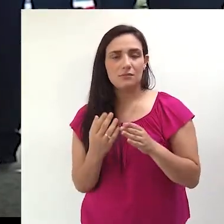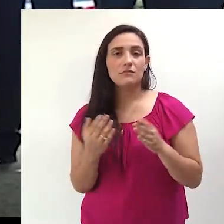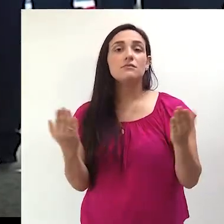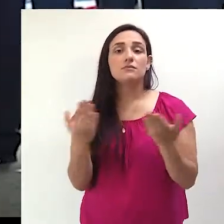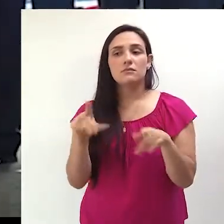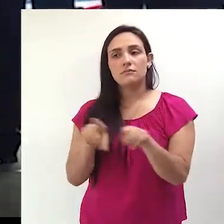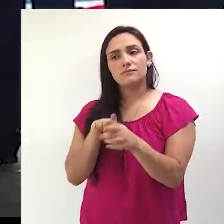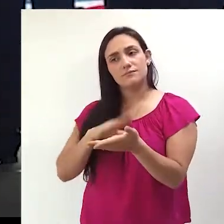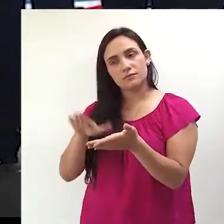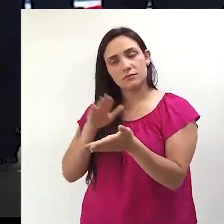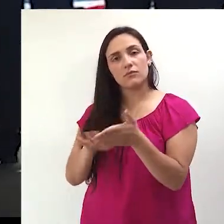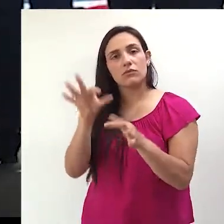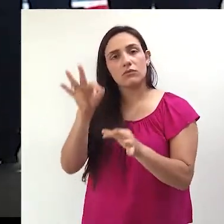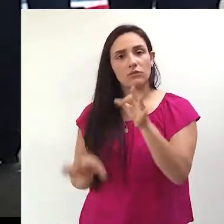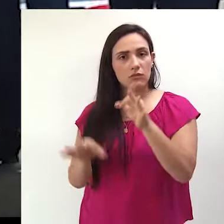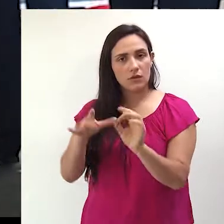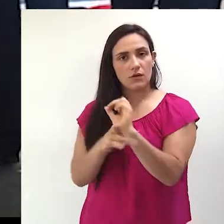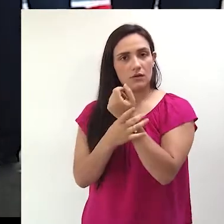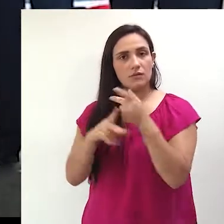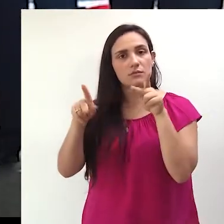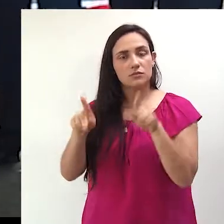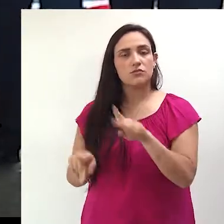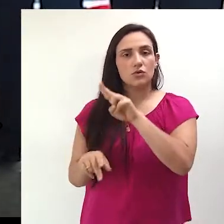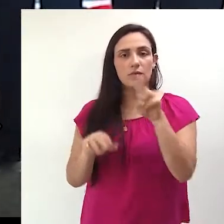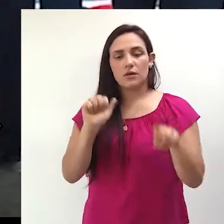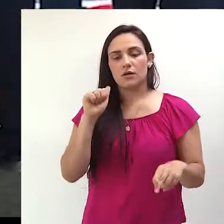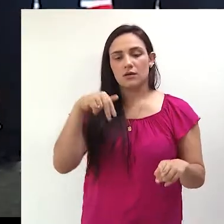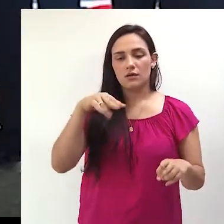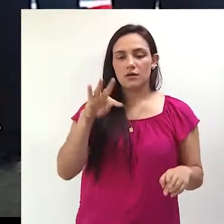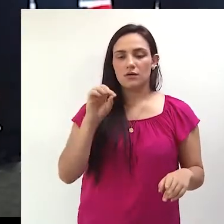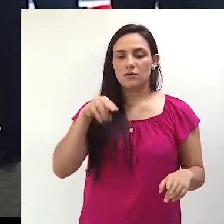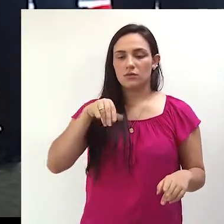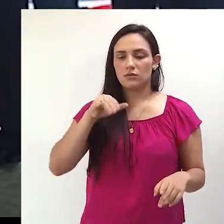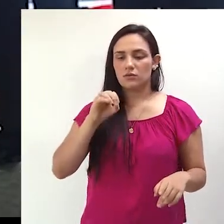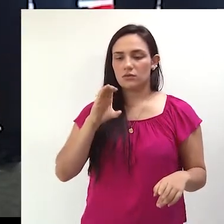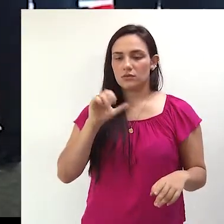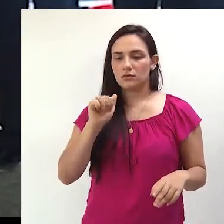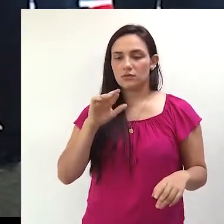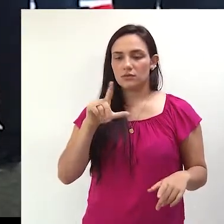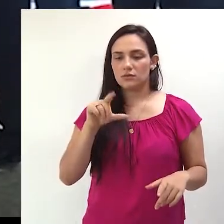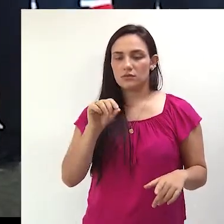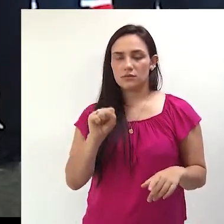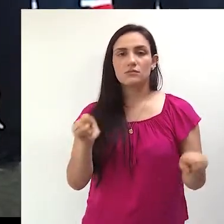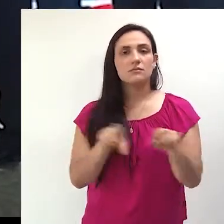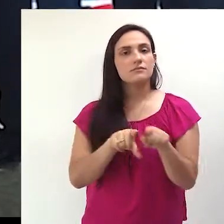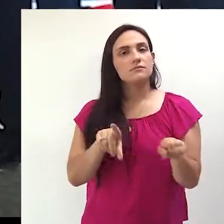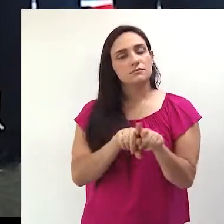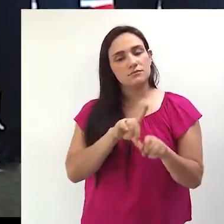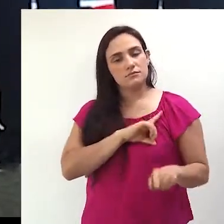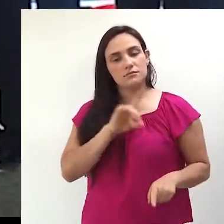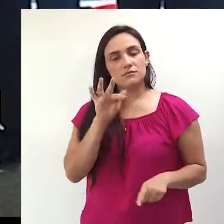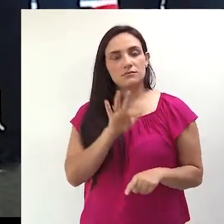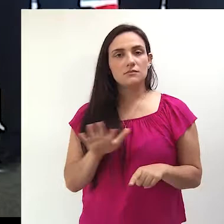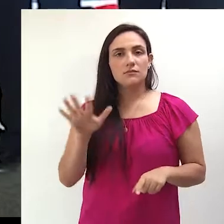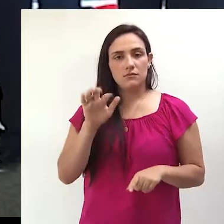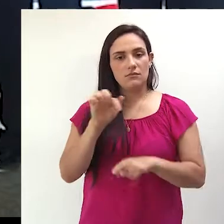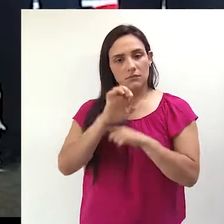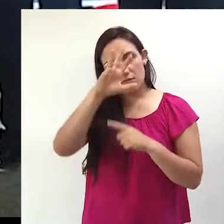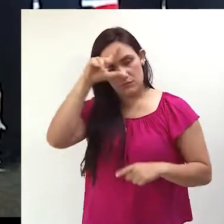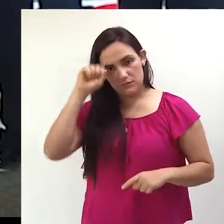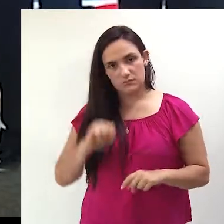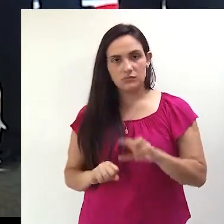de Justiça e Segurança Pública, doutor Antônio Carlos Videira, ao delegado-geral de Polícia Civil de Mato Grosso do